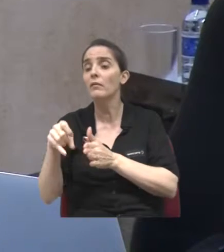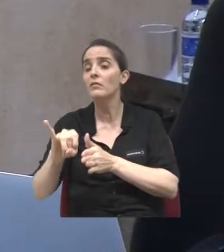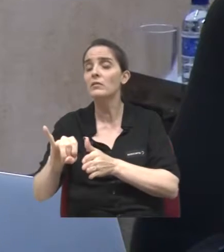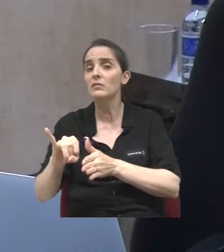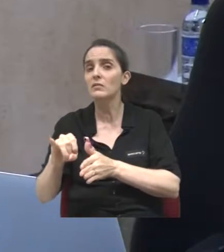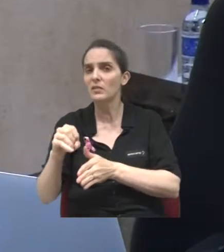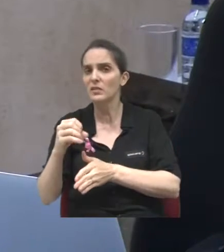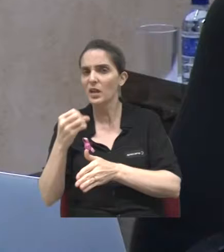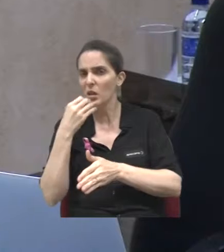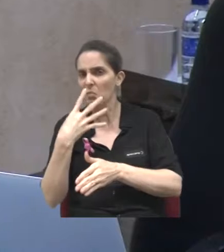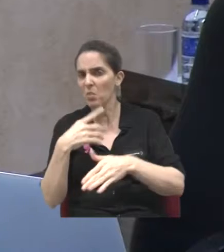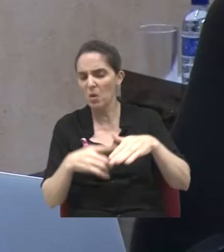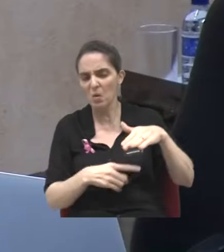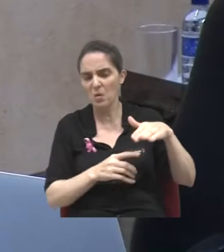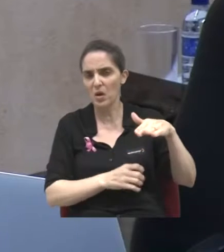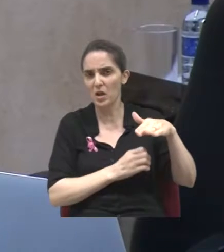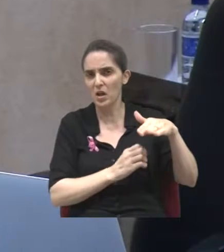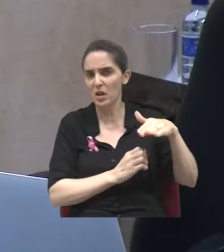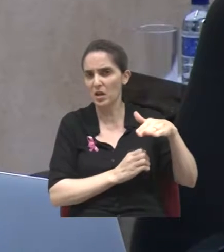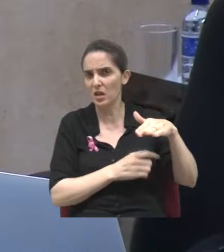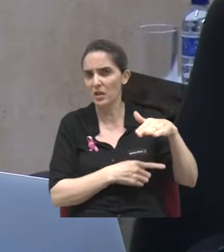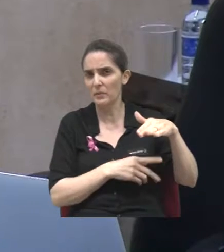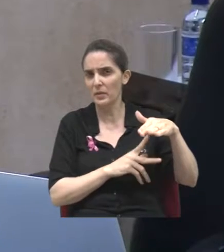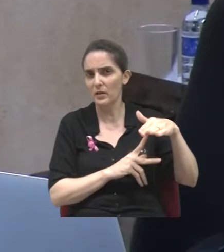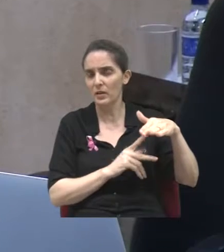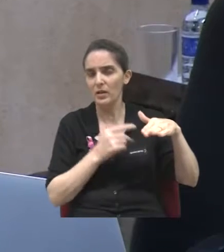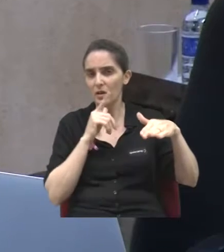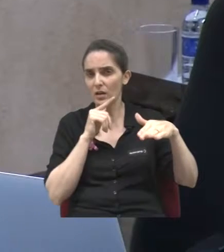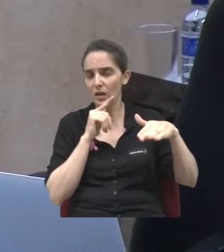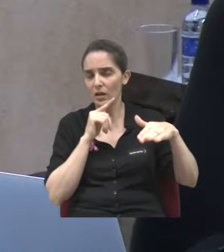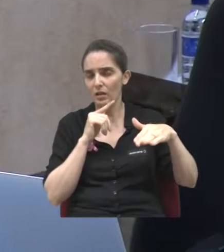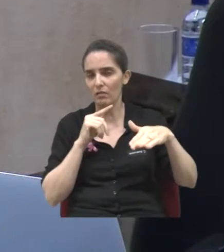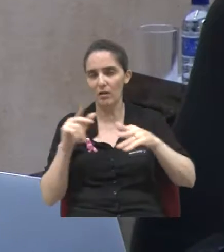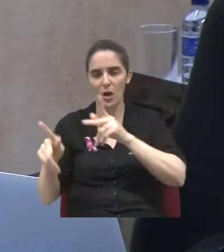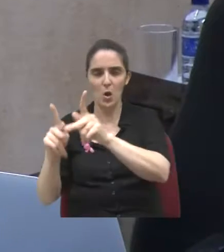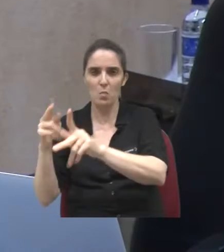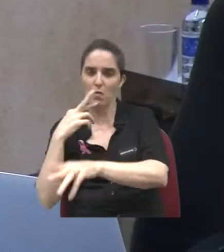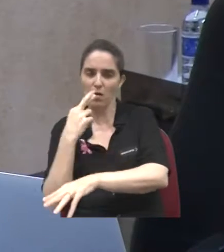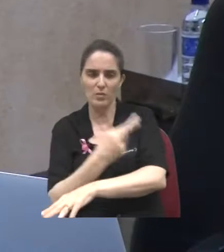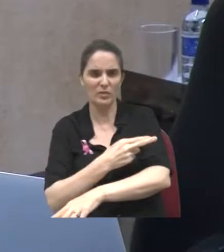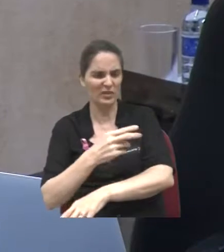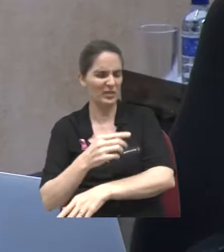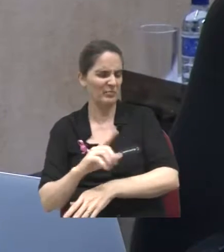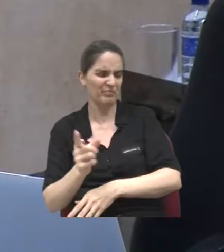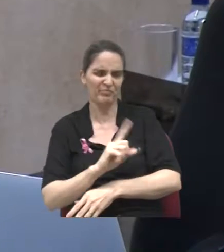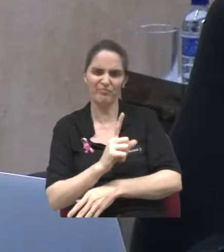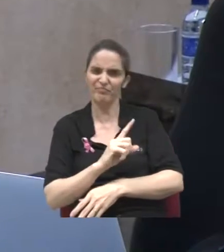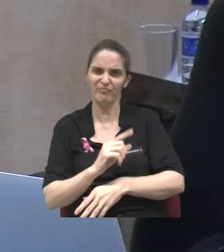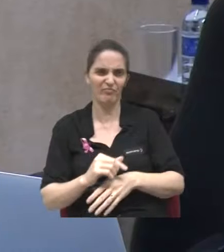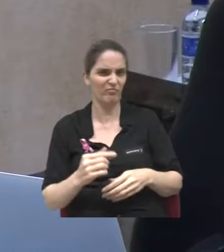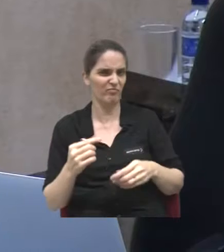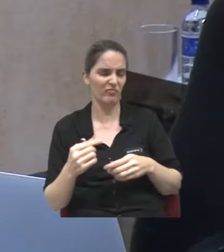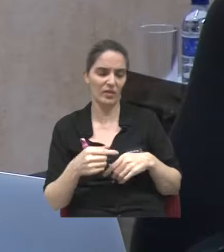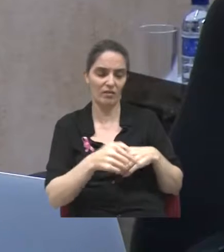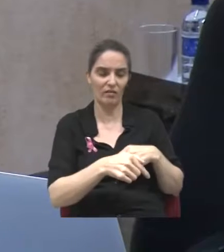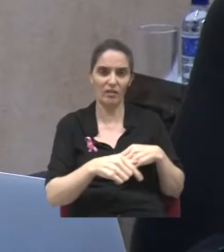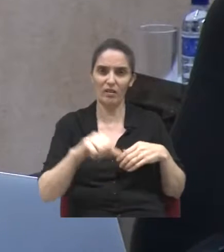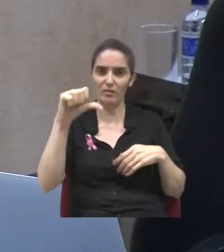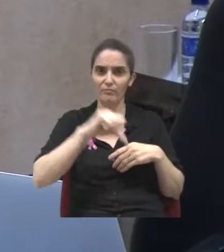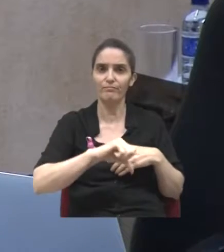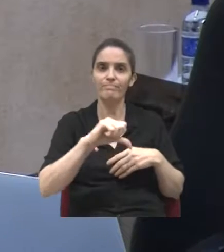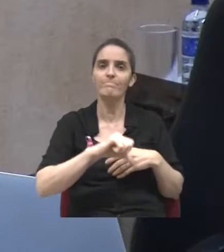tenho certeza que a resposta também será um coro unânime com relação a isso, de que não estão felizes, de que não estão